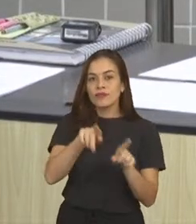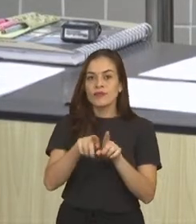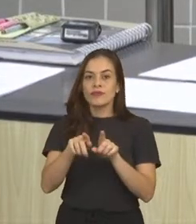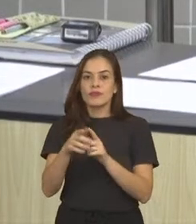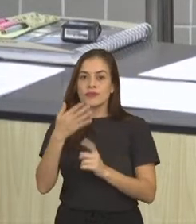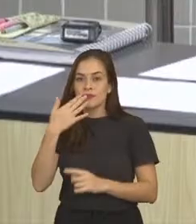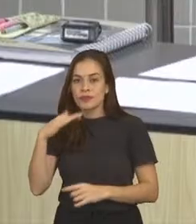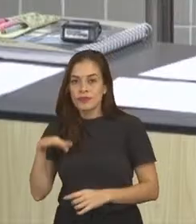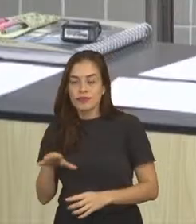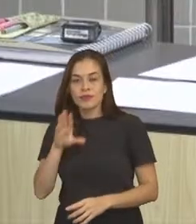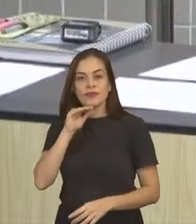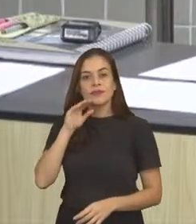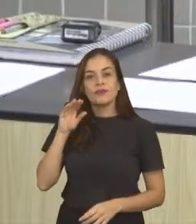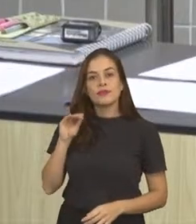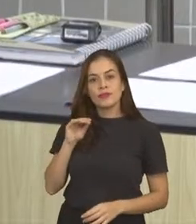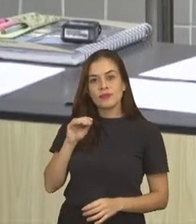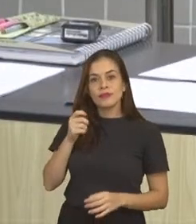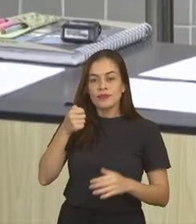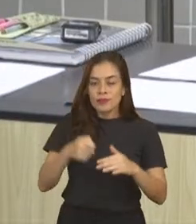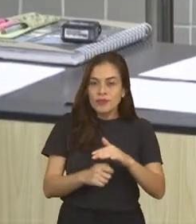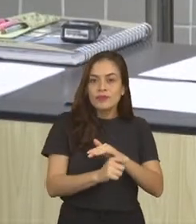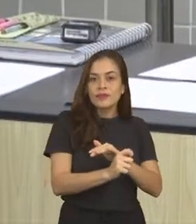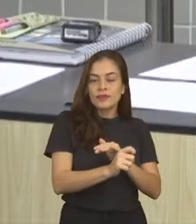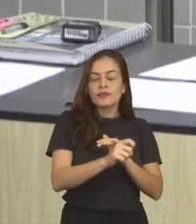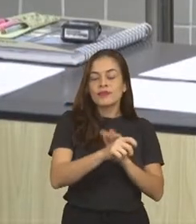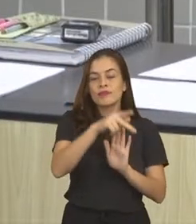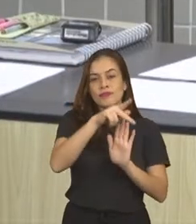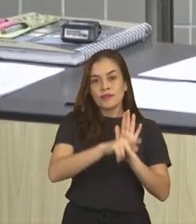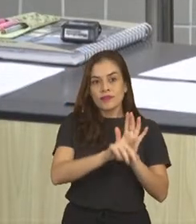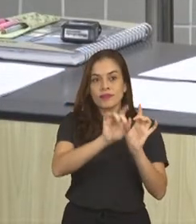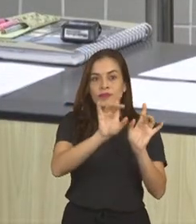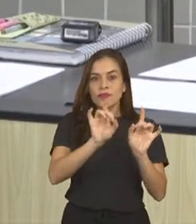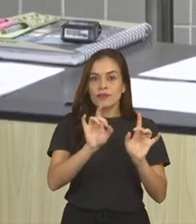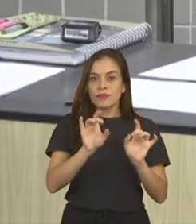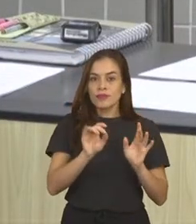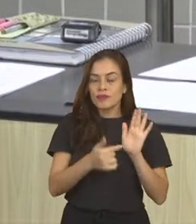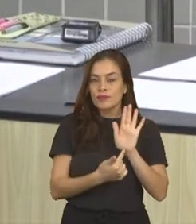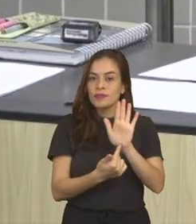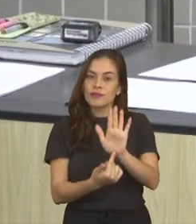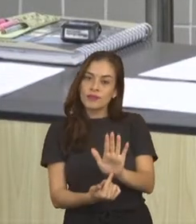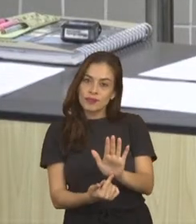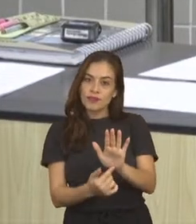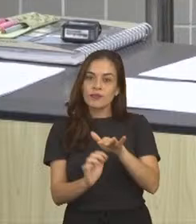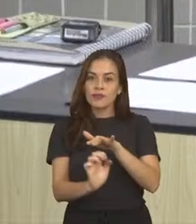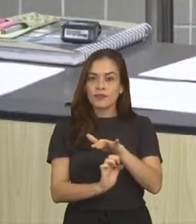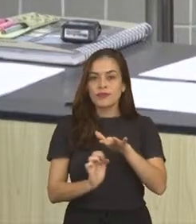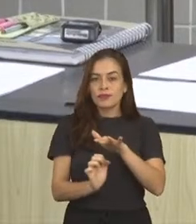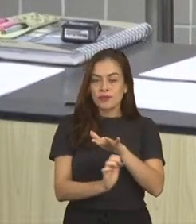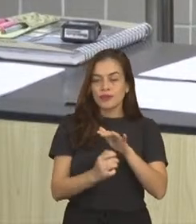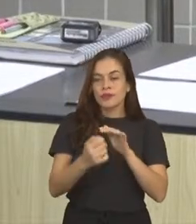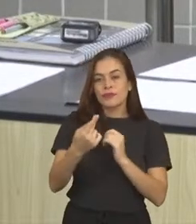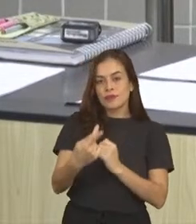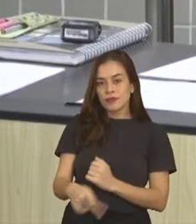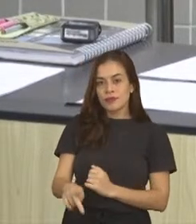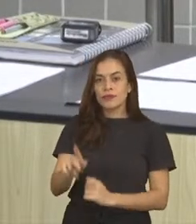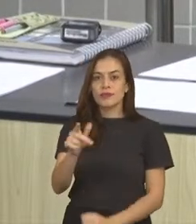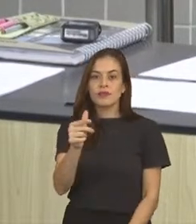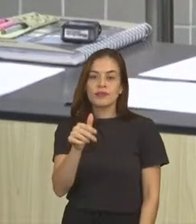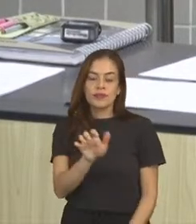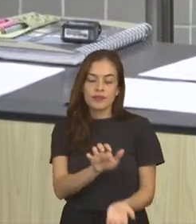para financiamento de projetos específicos apresentados por entidades filantrópicas em Jacareí.